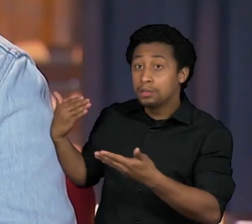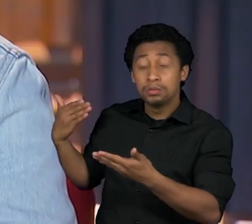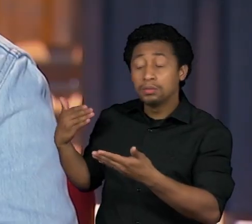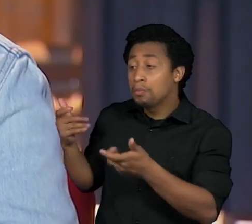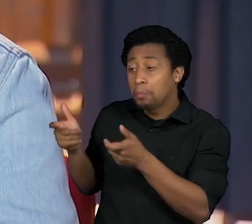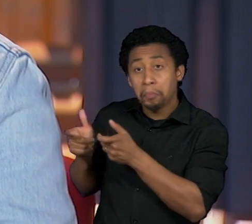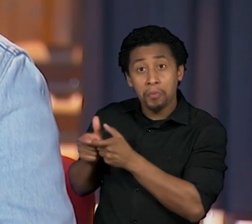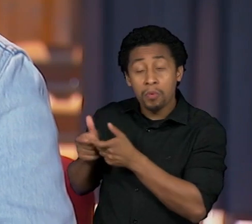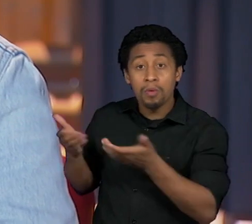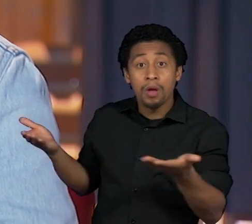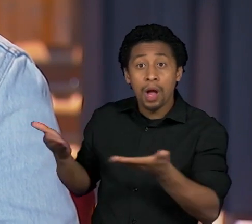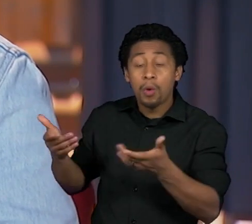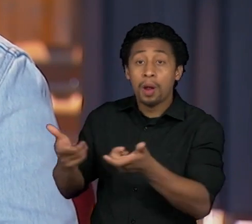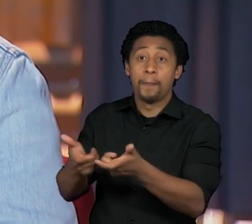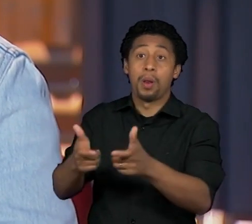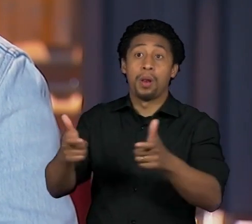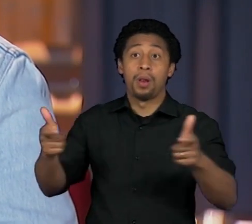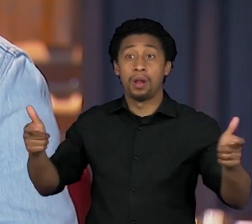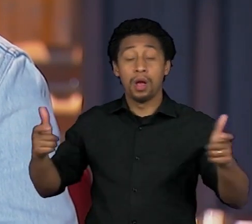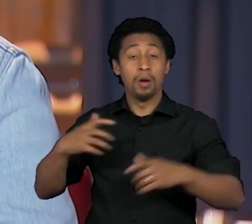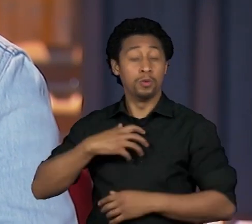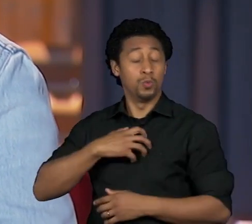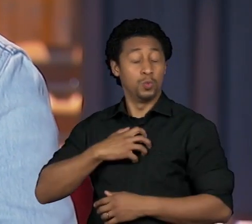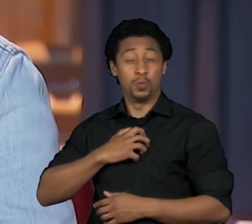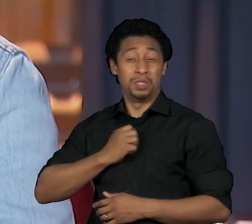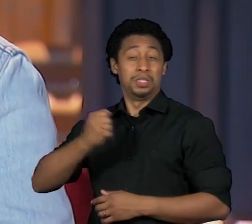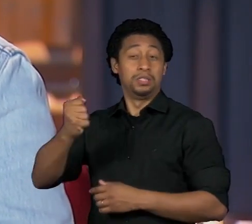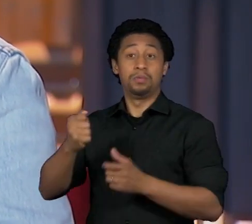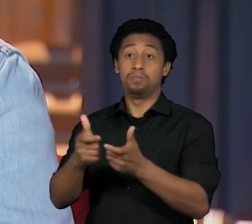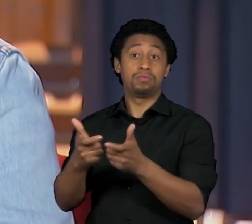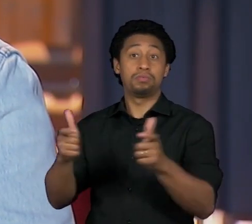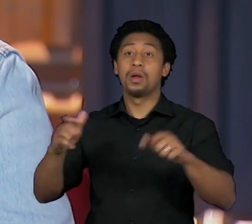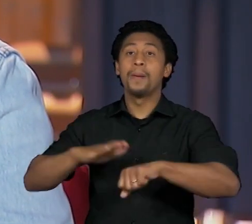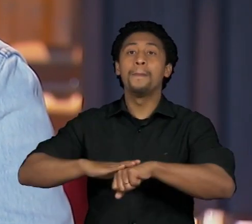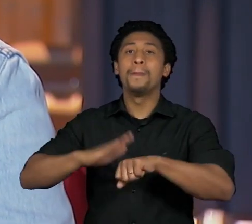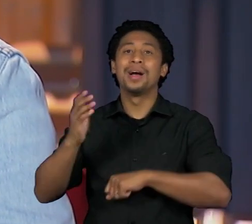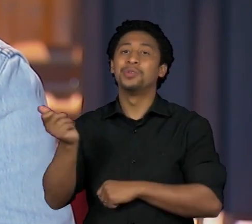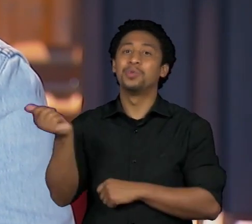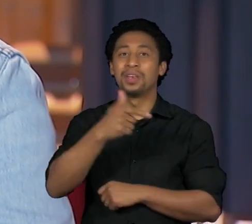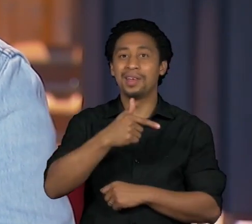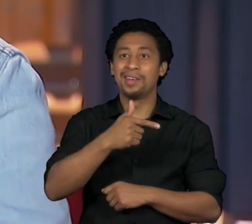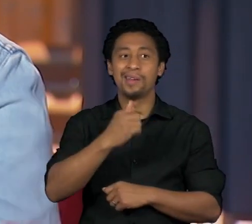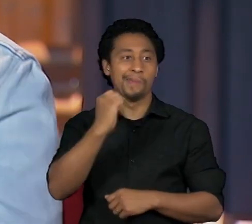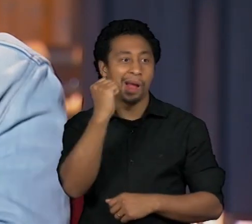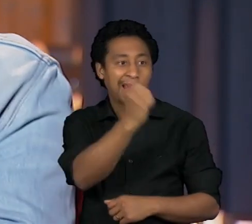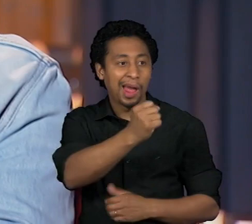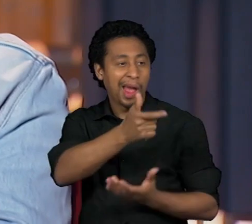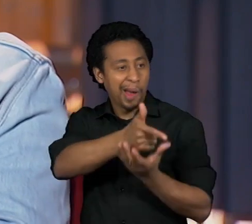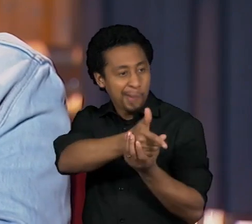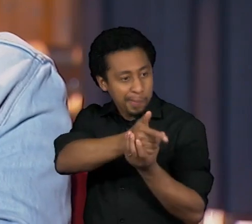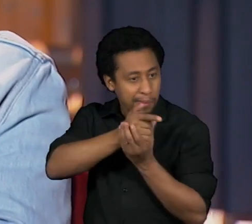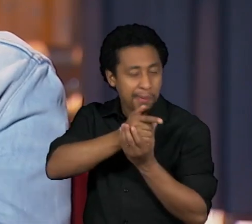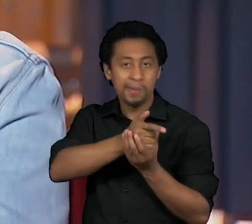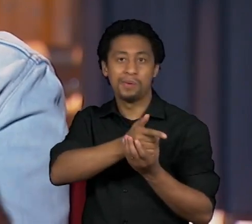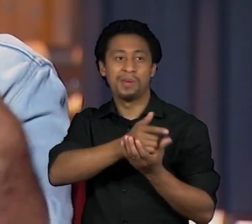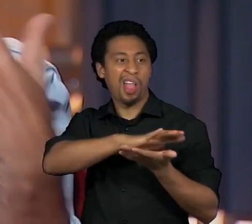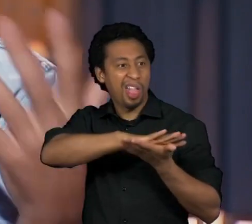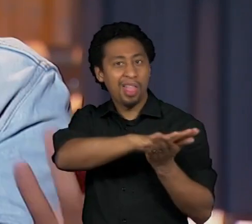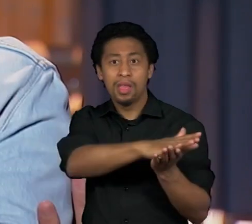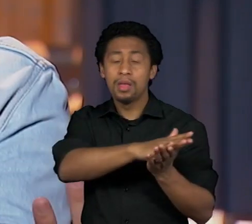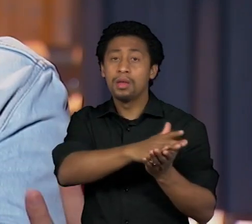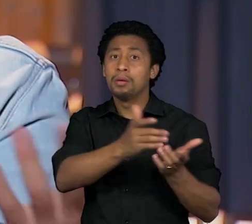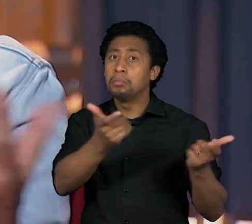desesperada. Hoje tem mais suicídio do que homicídio. Isso é incrível. Os nossos ancestrais não entenderiam essa situação, quem vivia na escassez. A gente vive